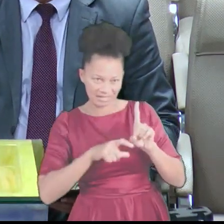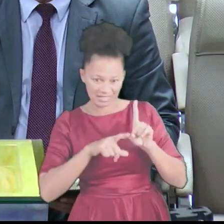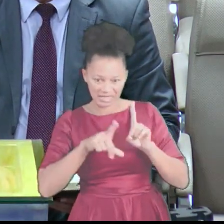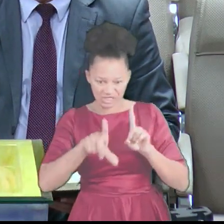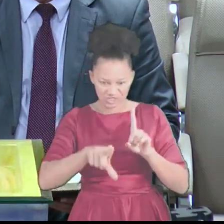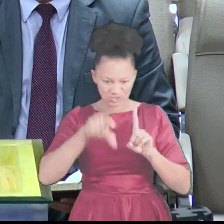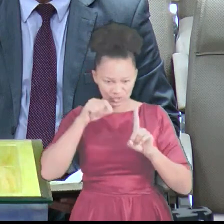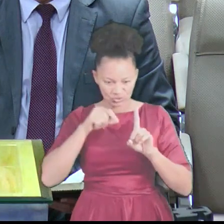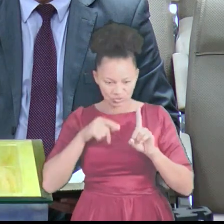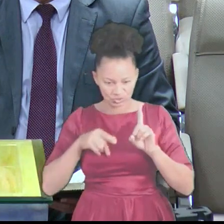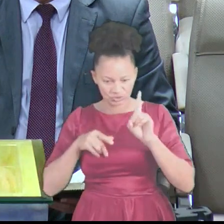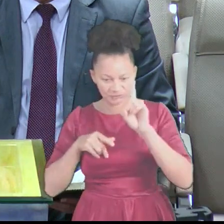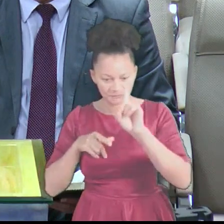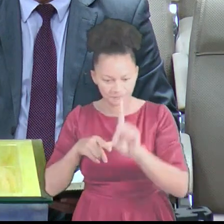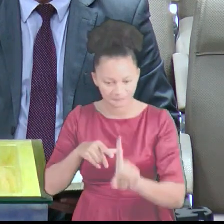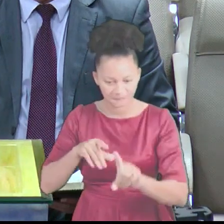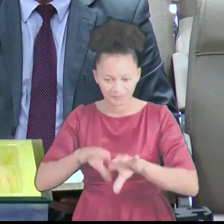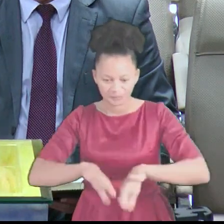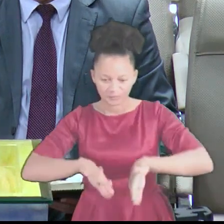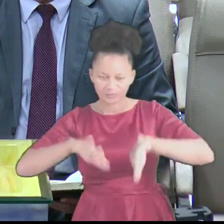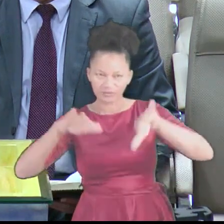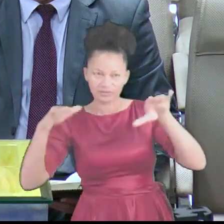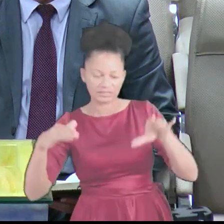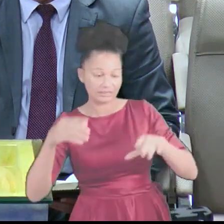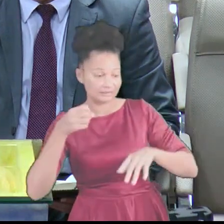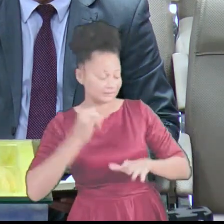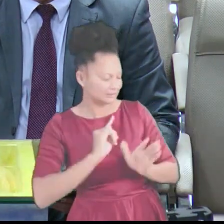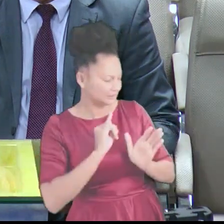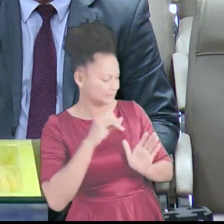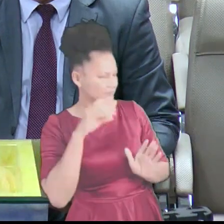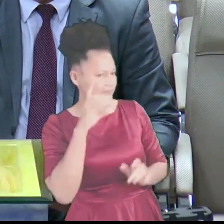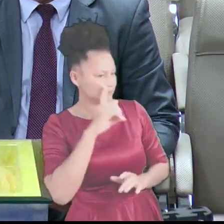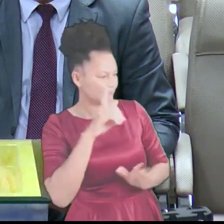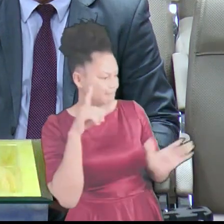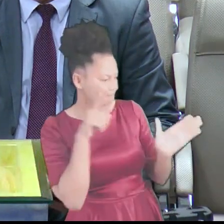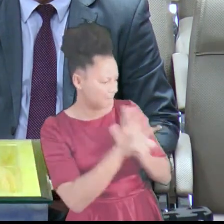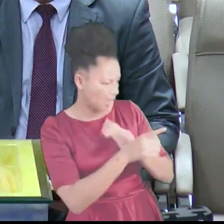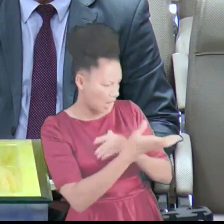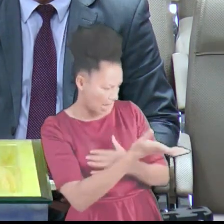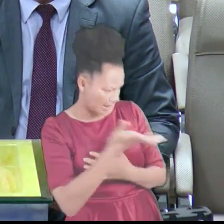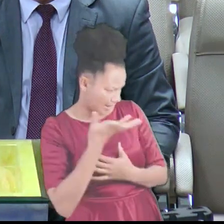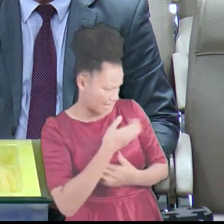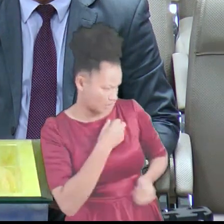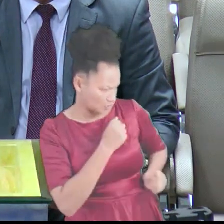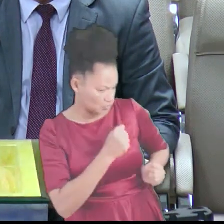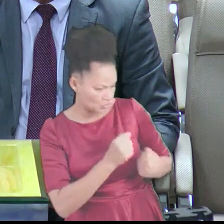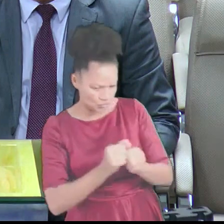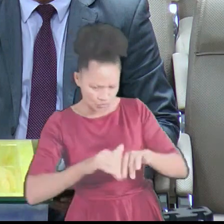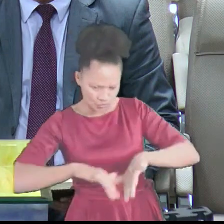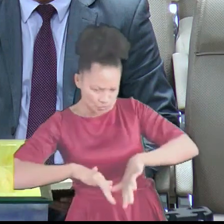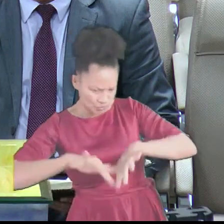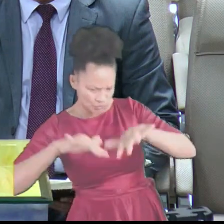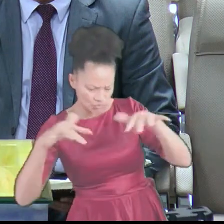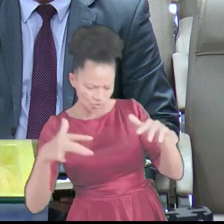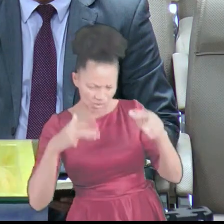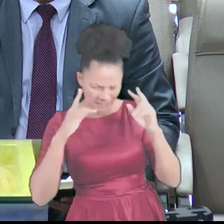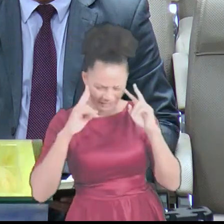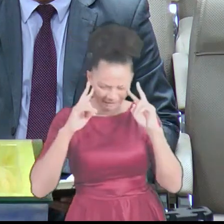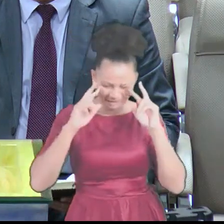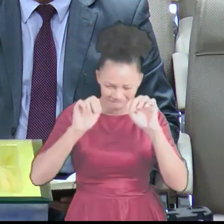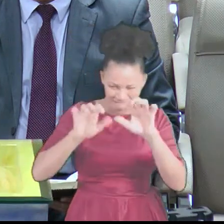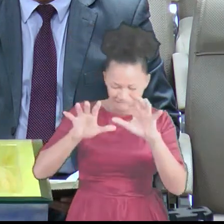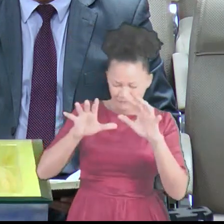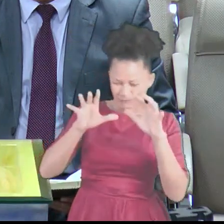no vale. Se Deus o perguntasse se ele queria ir àquele vale e ter uma visão